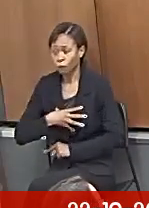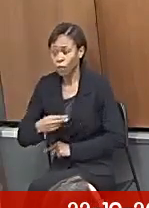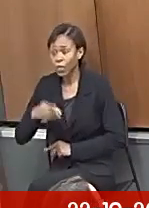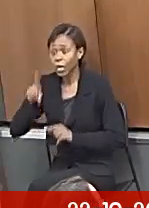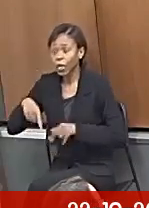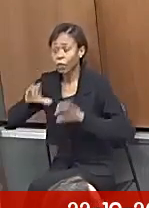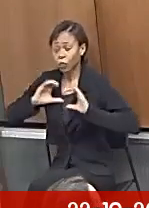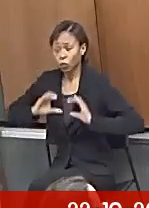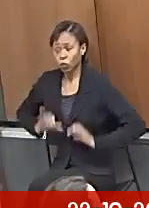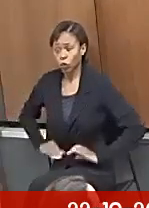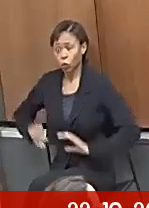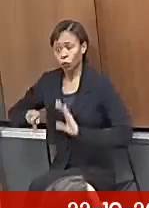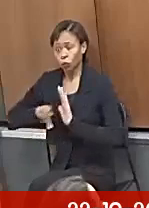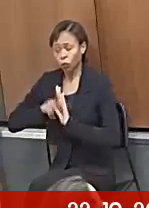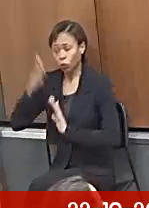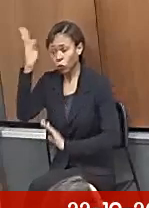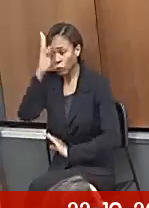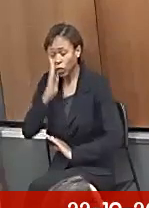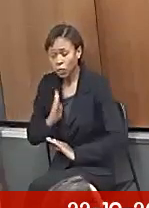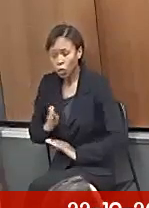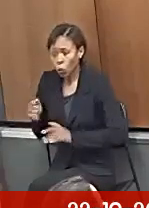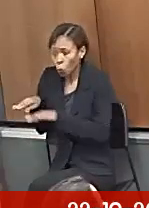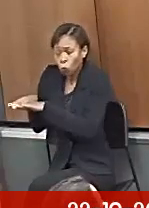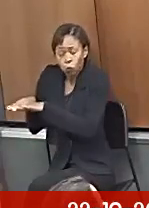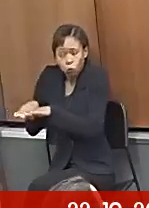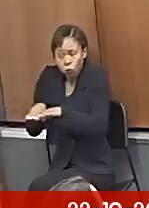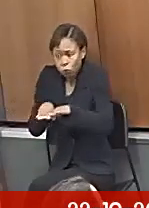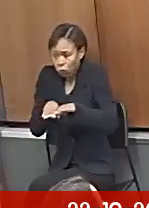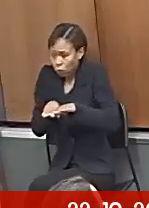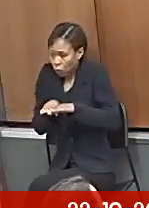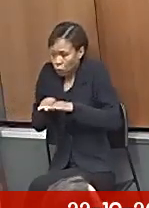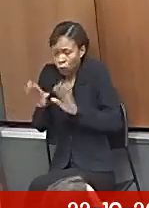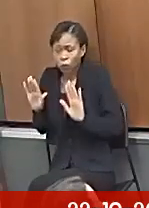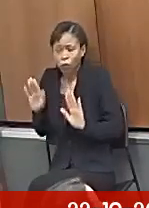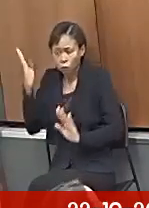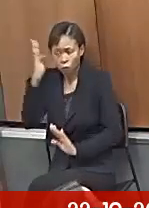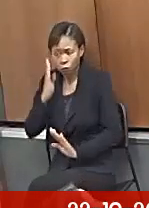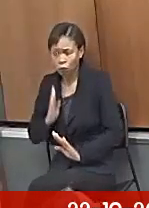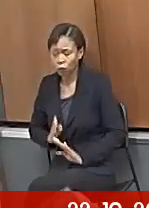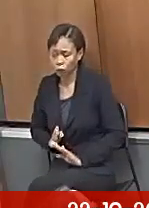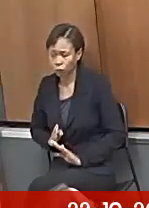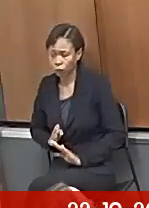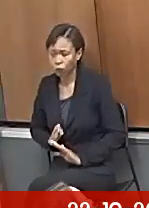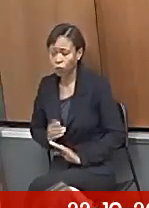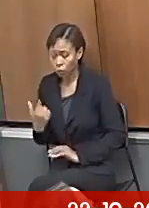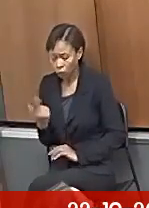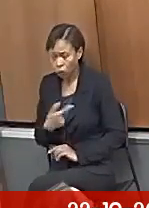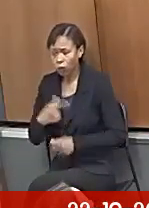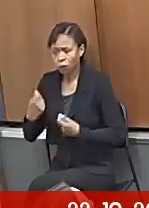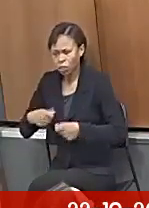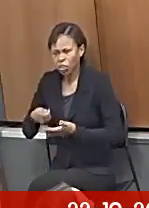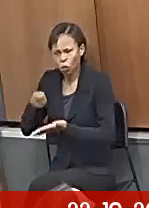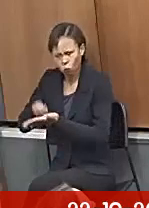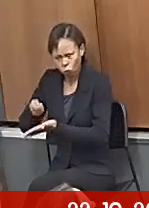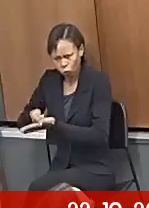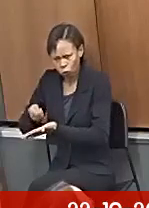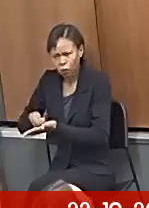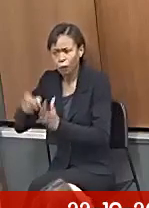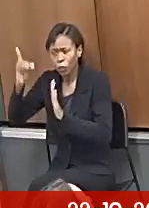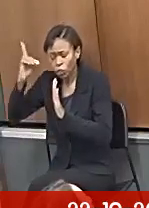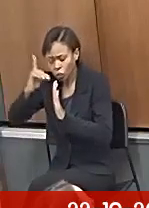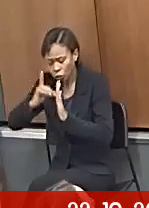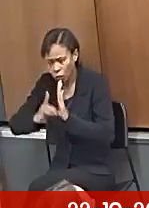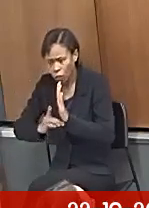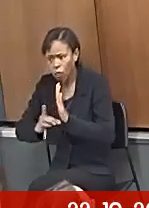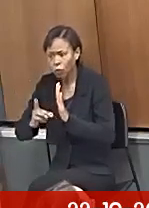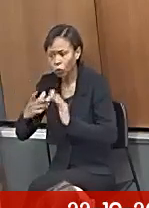brasileira, igual a qualquer cidadão brasileiro. Então, nós temos que cobrar pelos